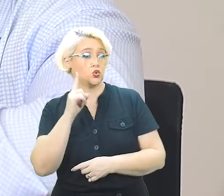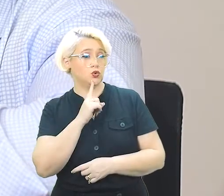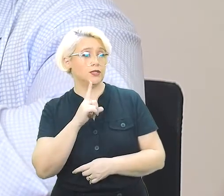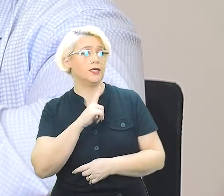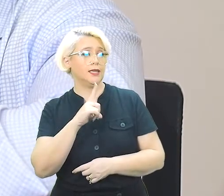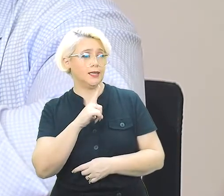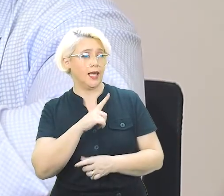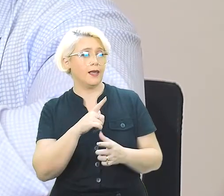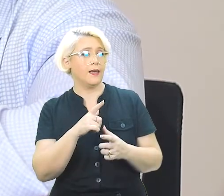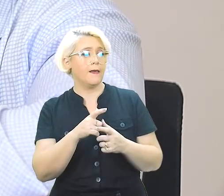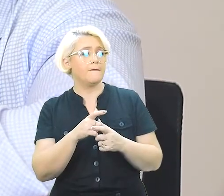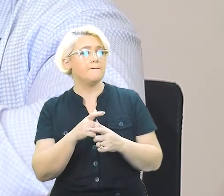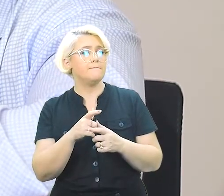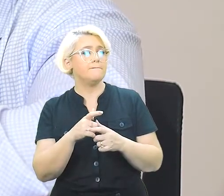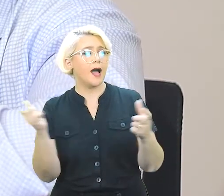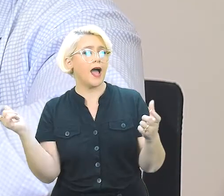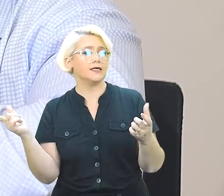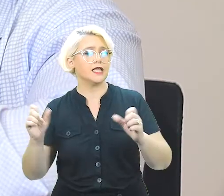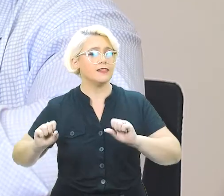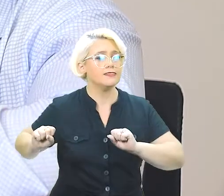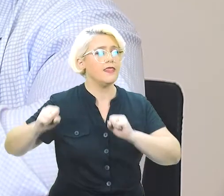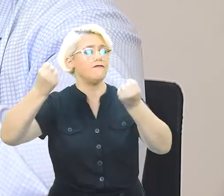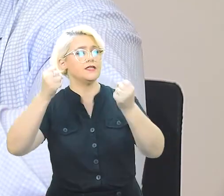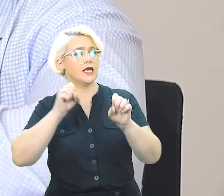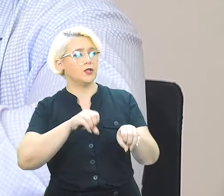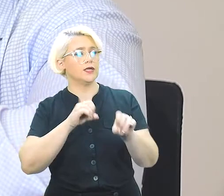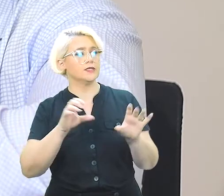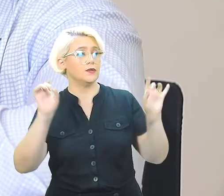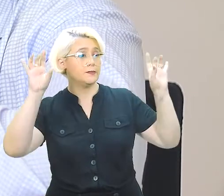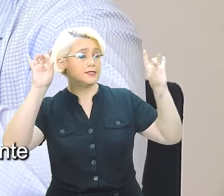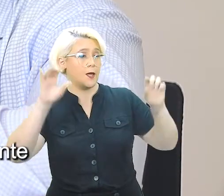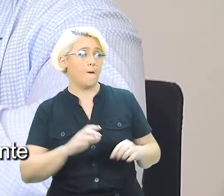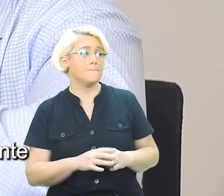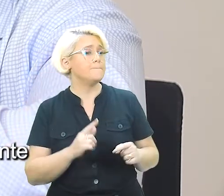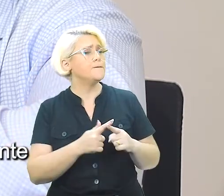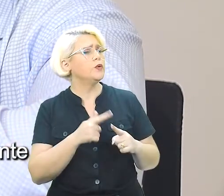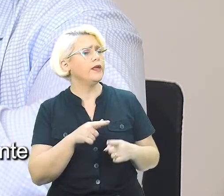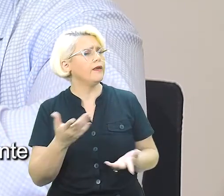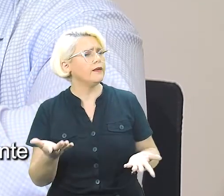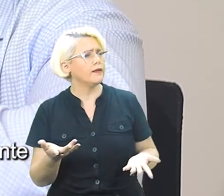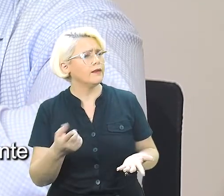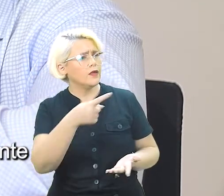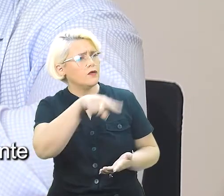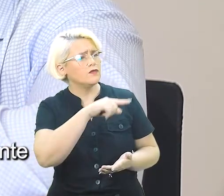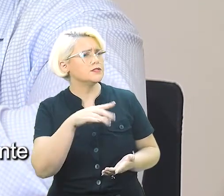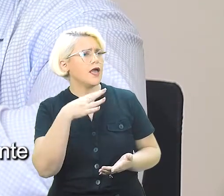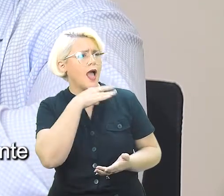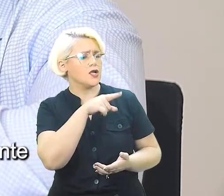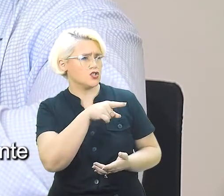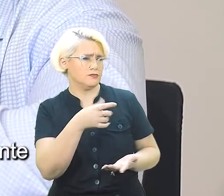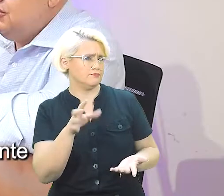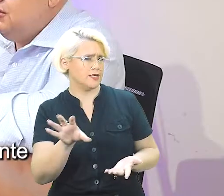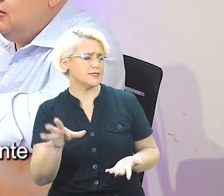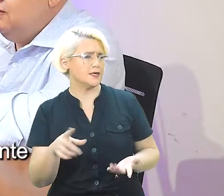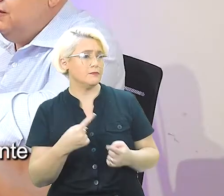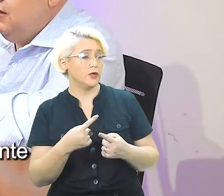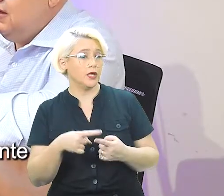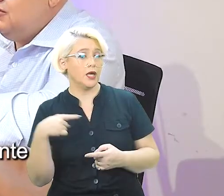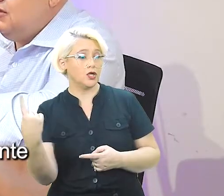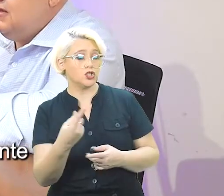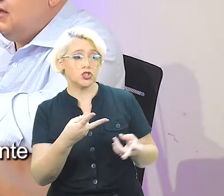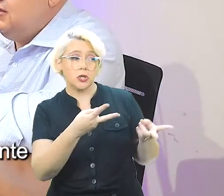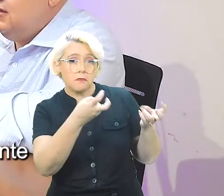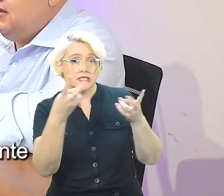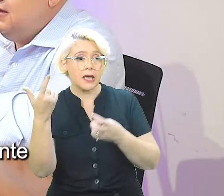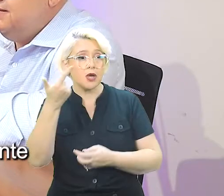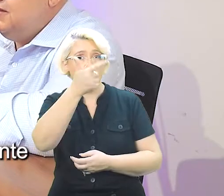são muito mais engajadas na defesa da educação especial. Por que eles agem dessa forma? O que a gente não vê